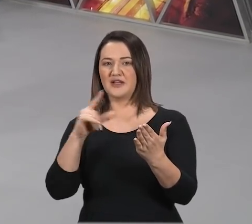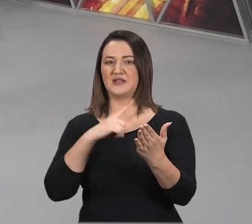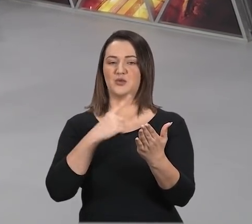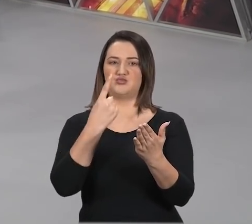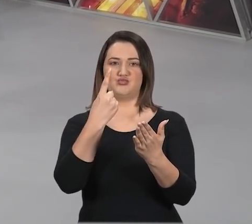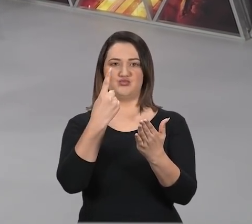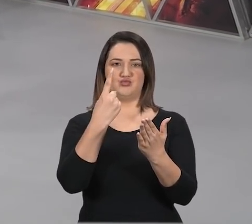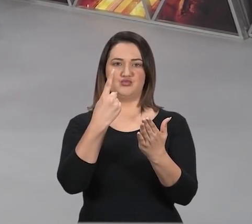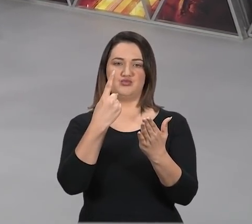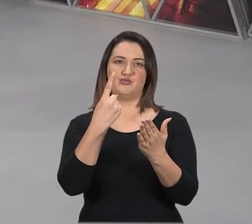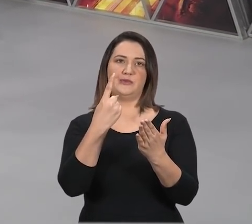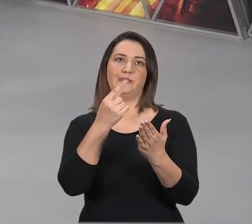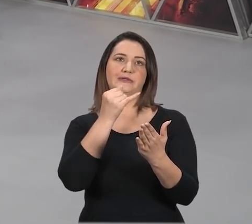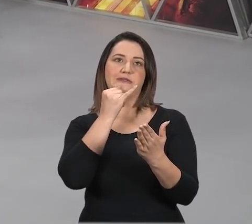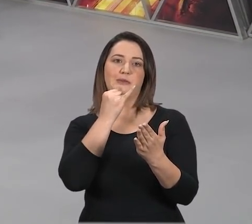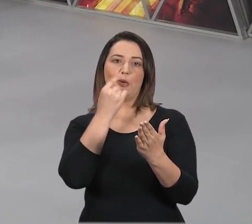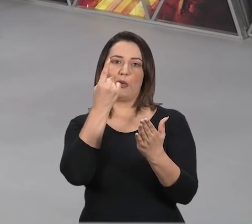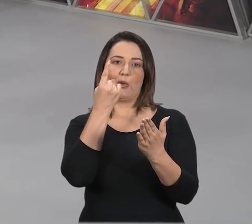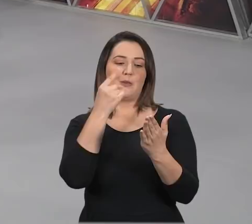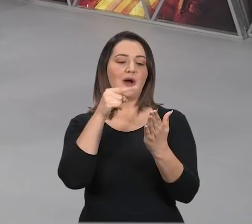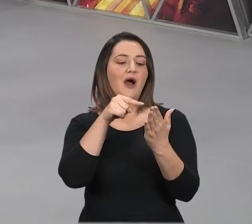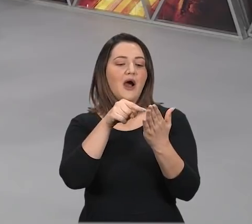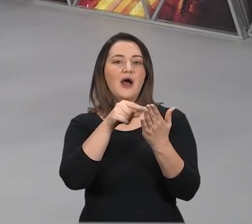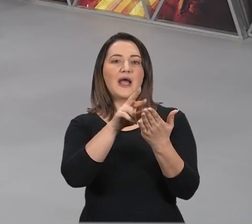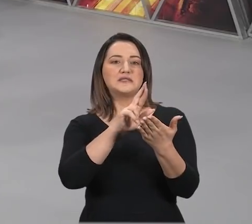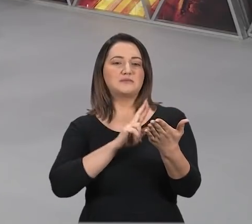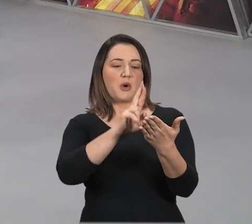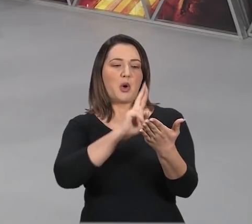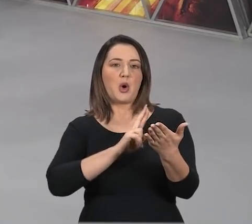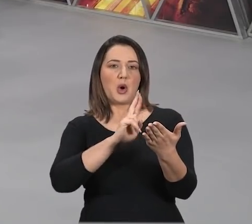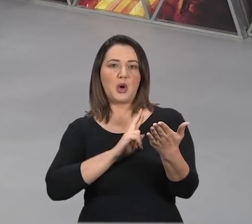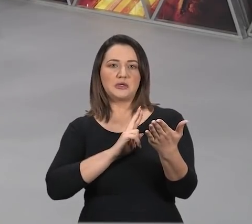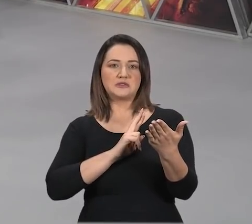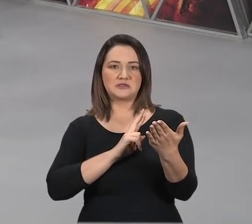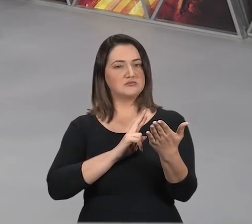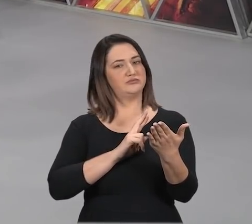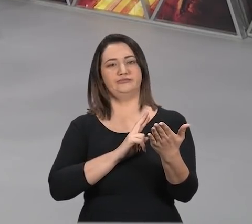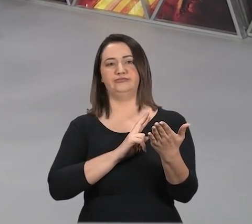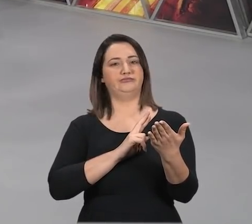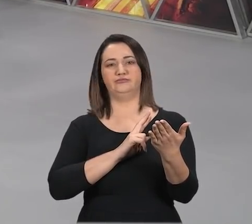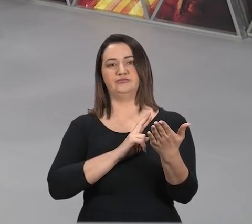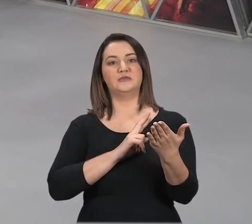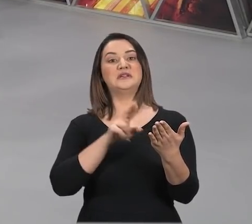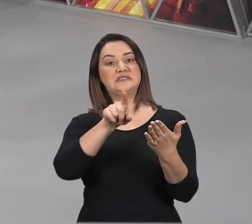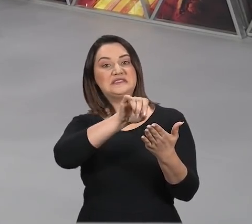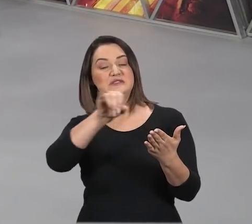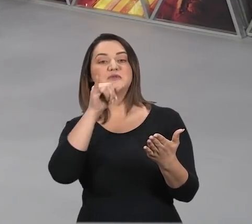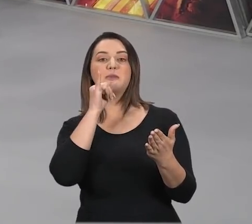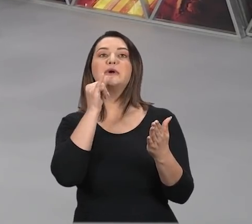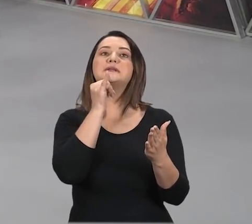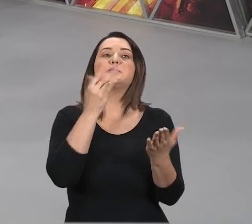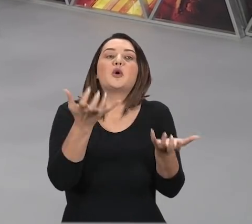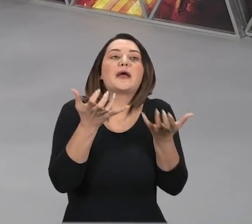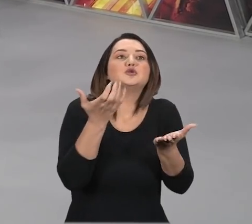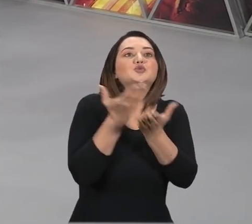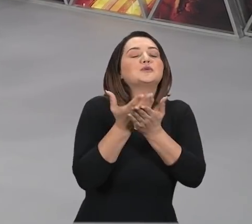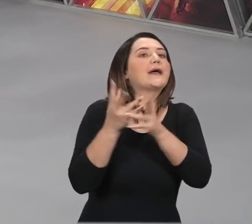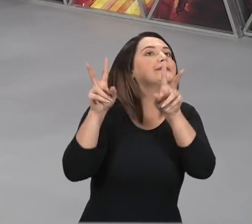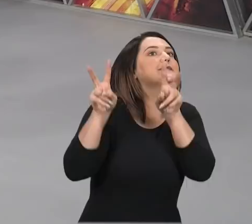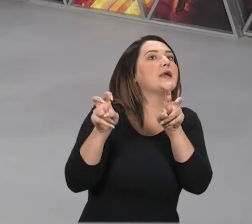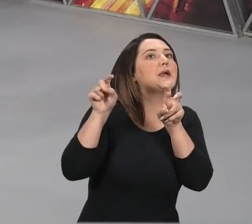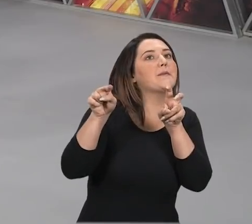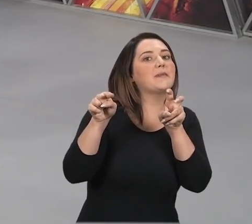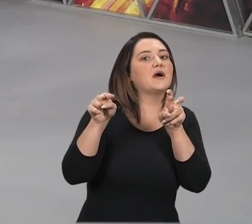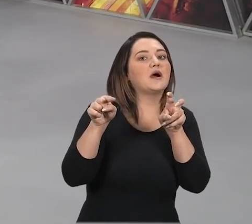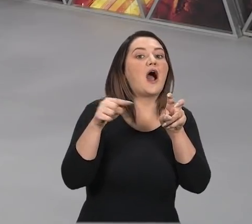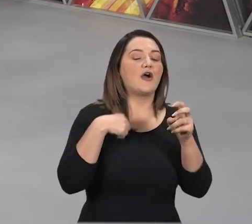vai encontrar uma página que responda todas as suas perguntas. Se você quer estudar um tema específico, vai perceber que esse tema